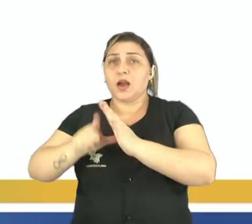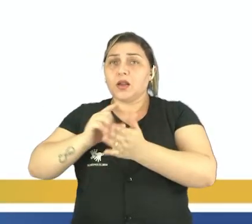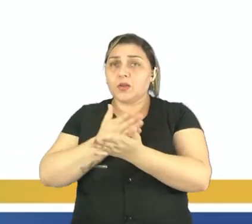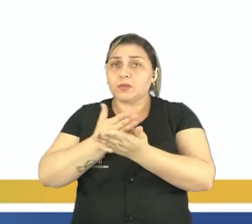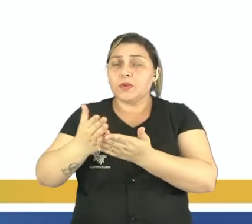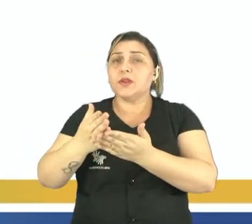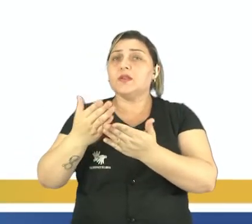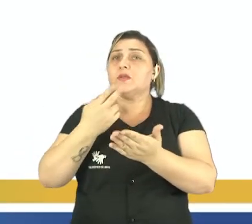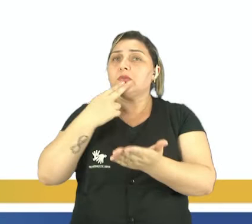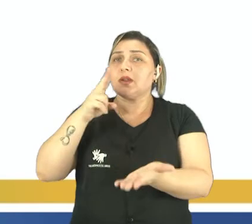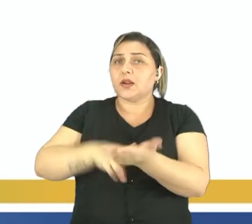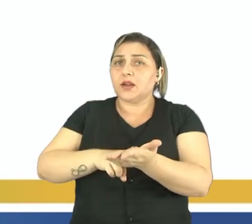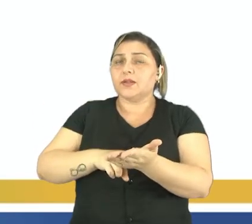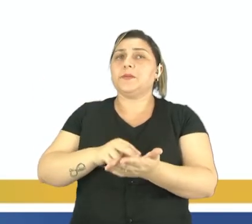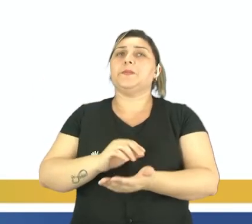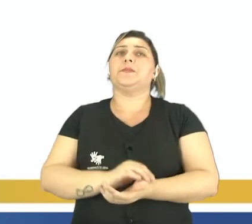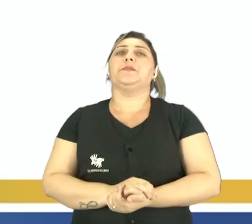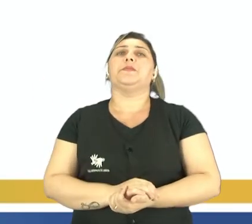o corpo da carta.